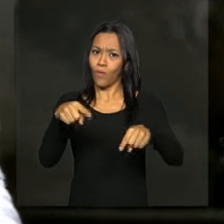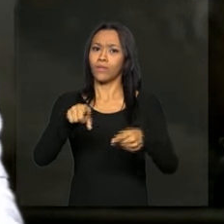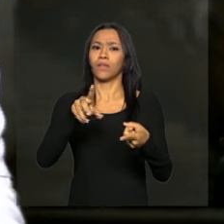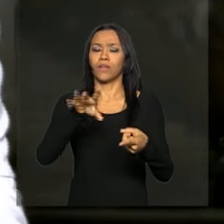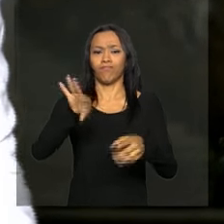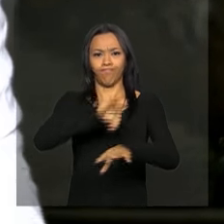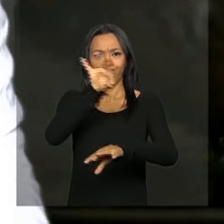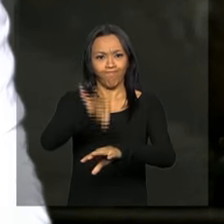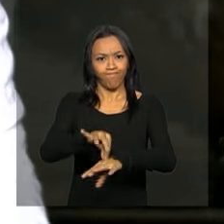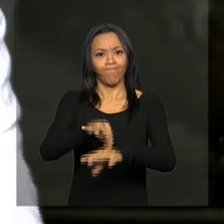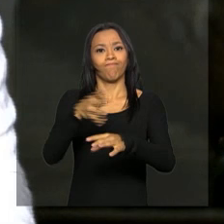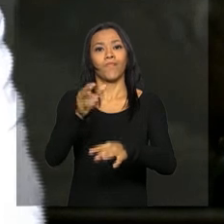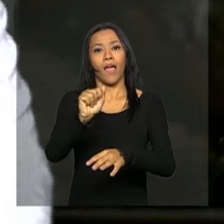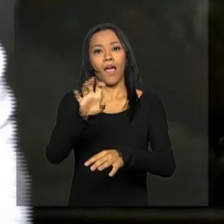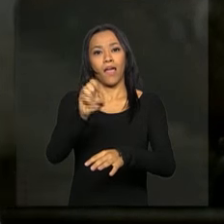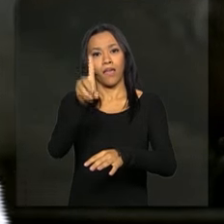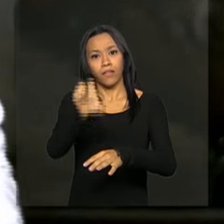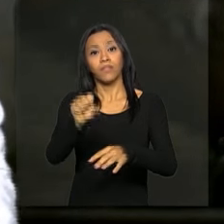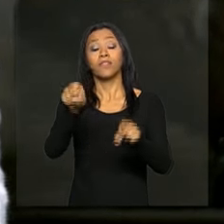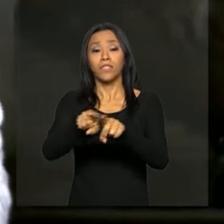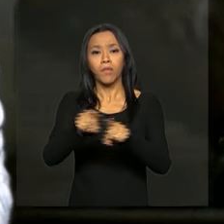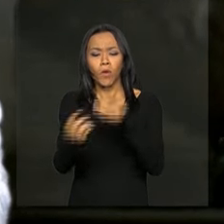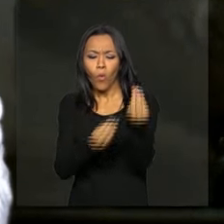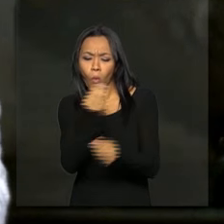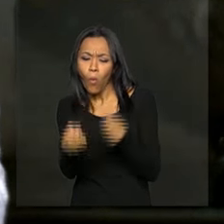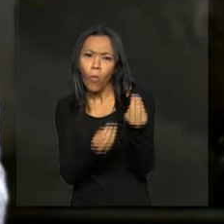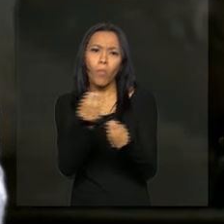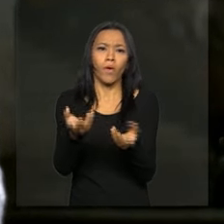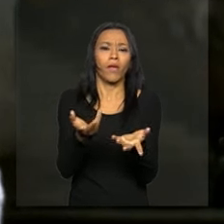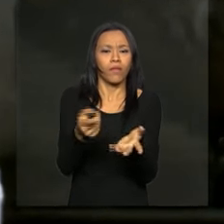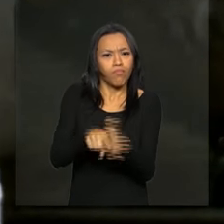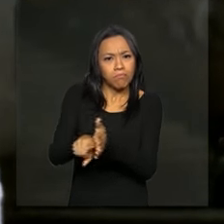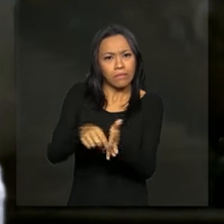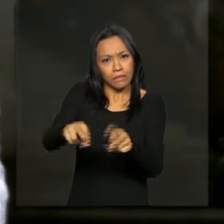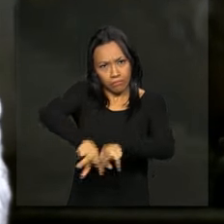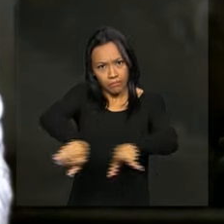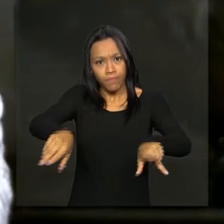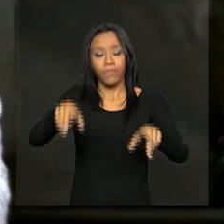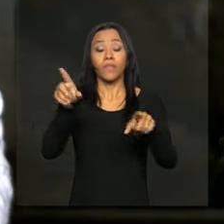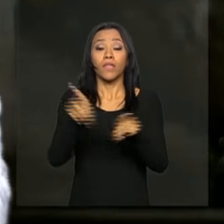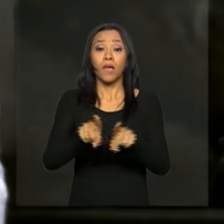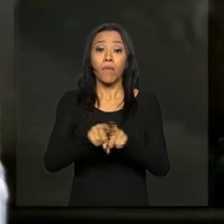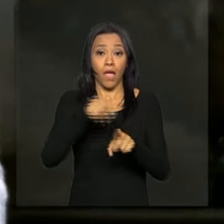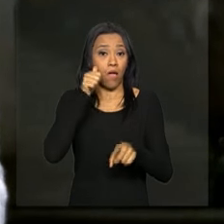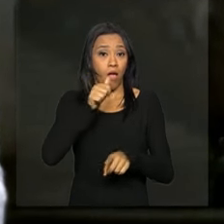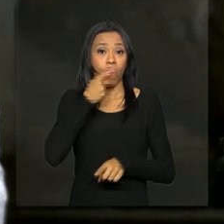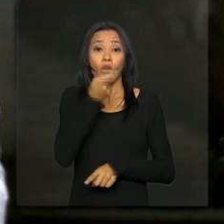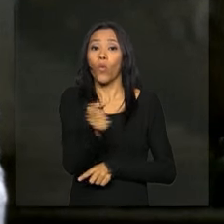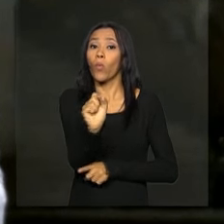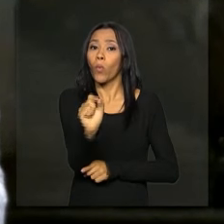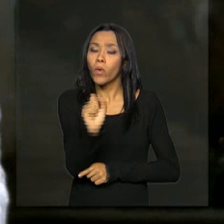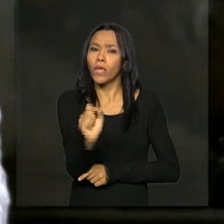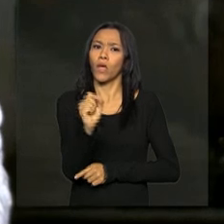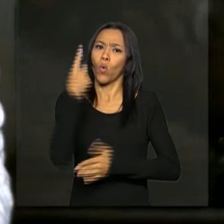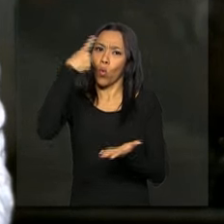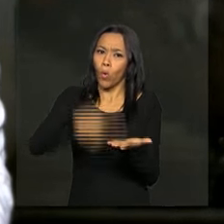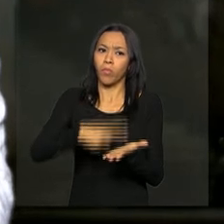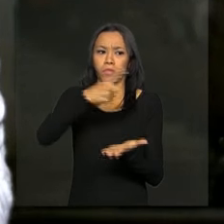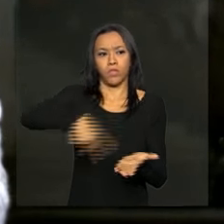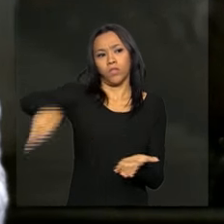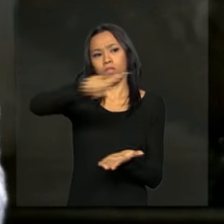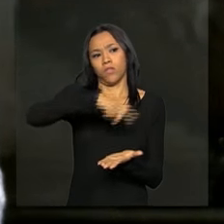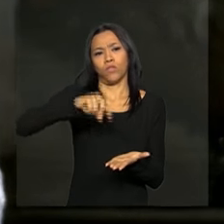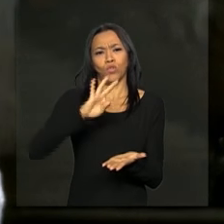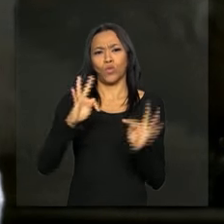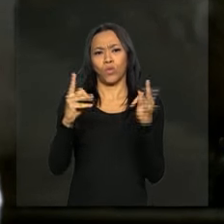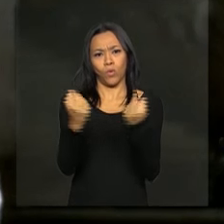situação e nas informações sobre o funcionamento do Zika vírus. Margaret Chan também destacou o compromisso de todos os brasileiros